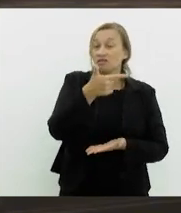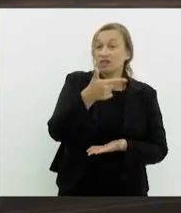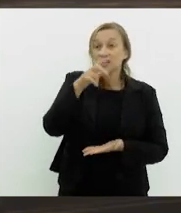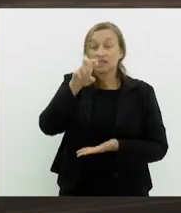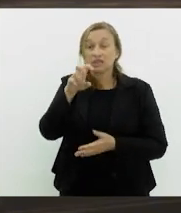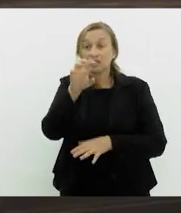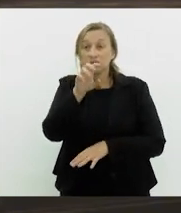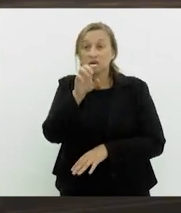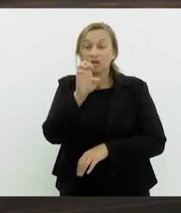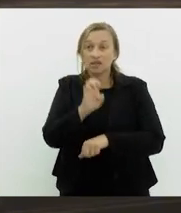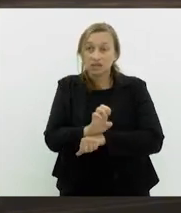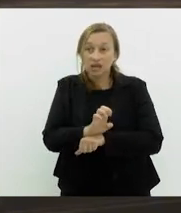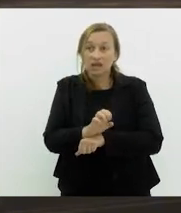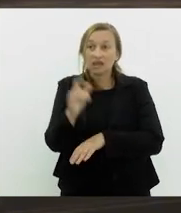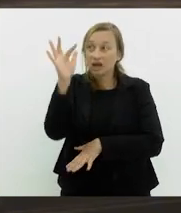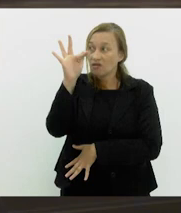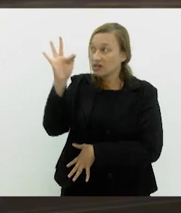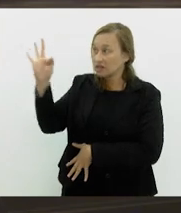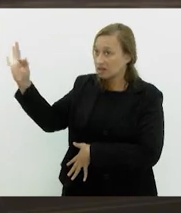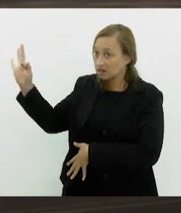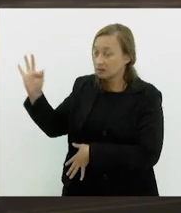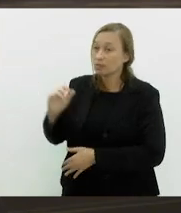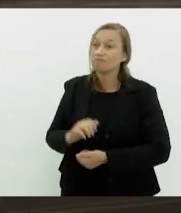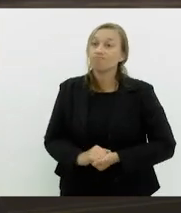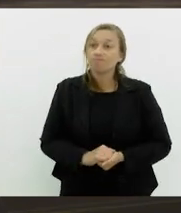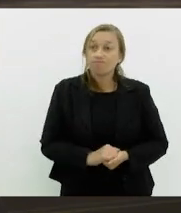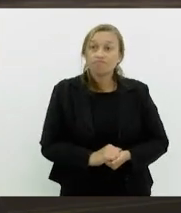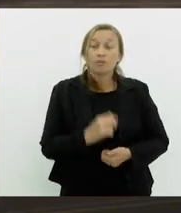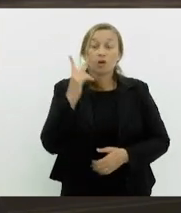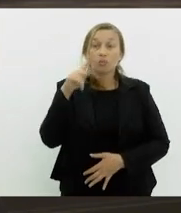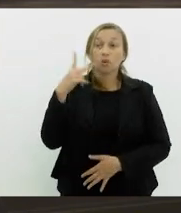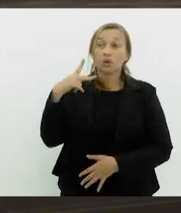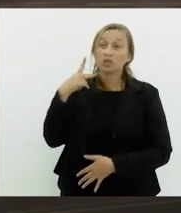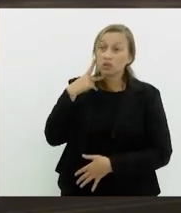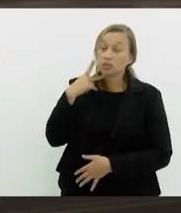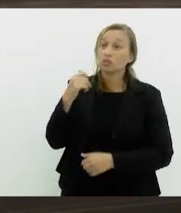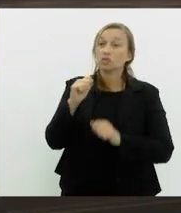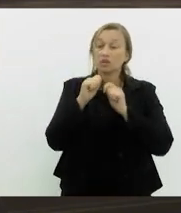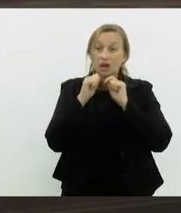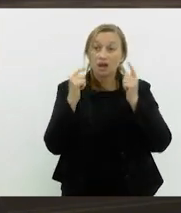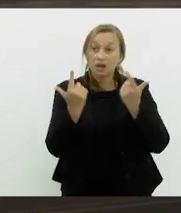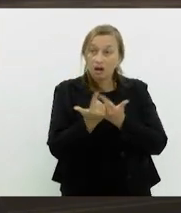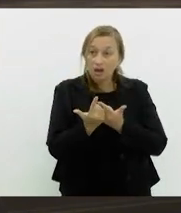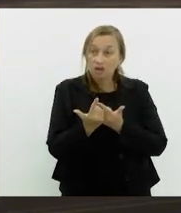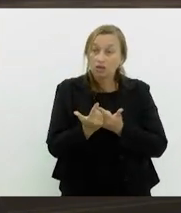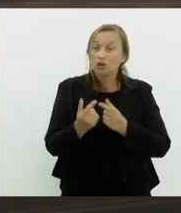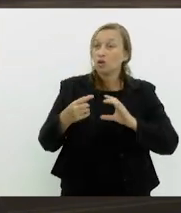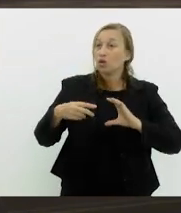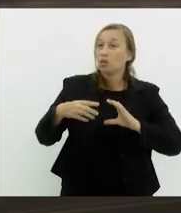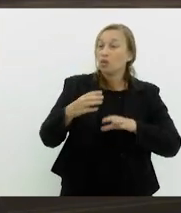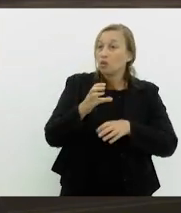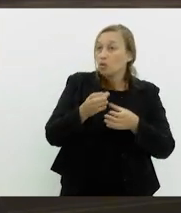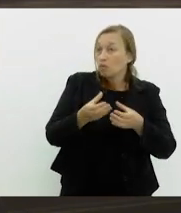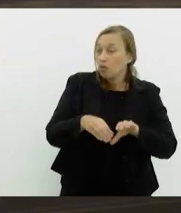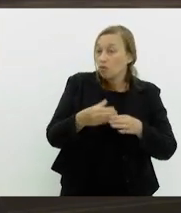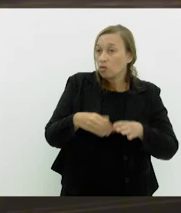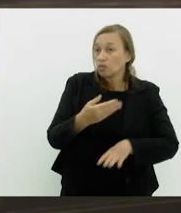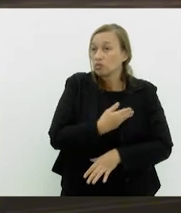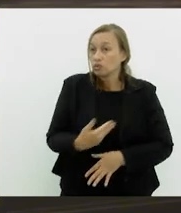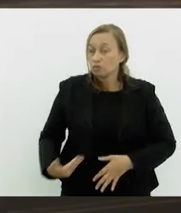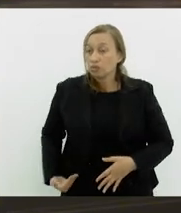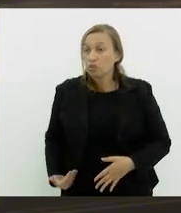federação com carreira de procurador de assembleia, acesso através de concurso público, inscrição na OAB, assim como é nas